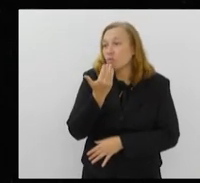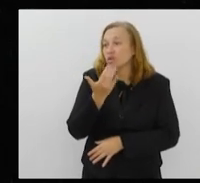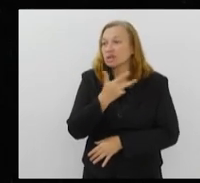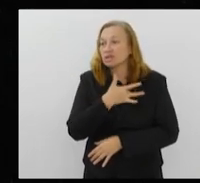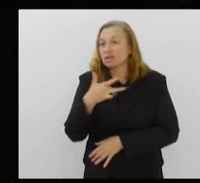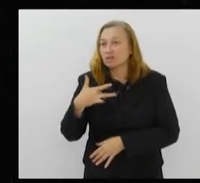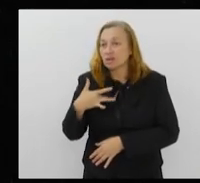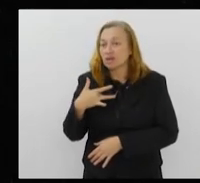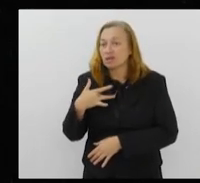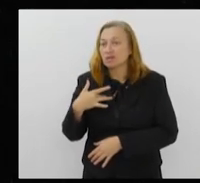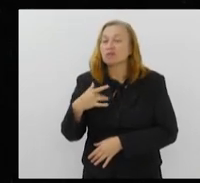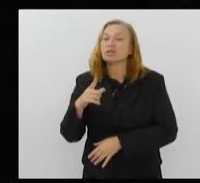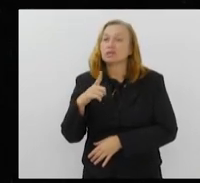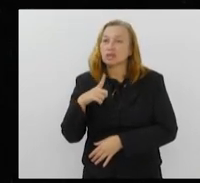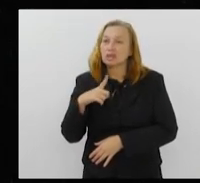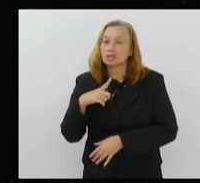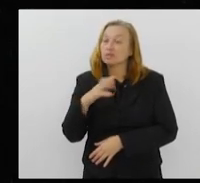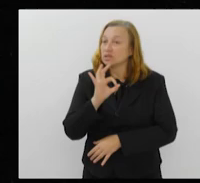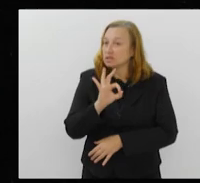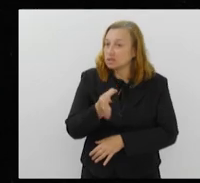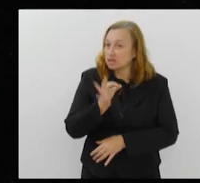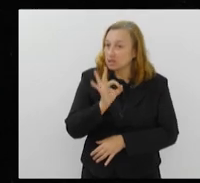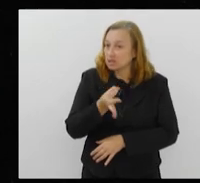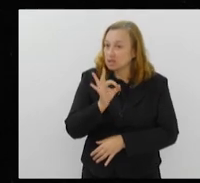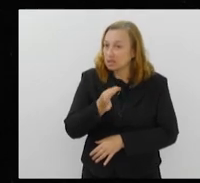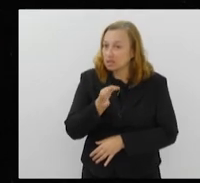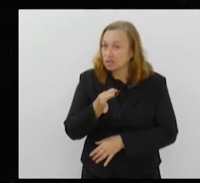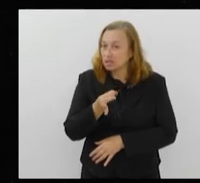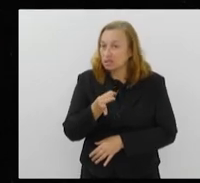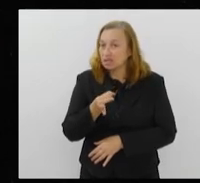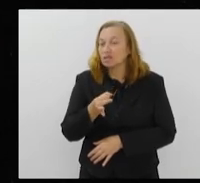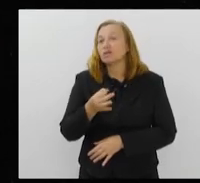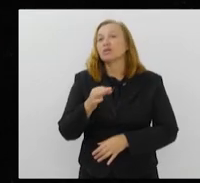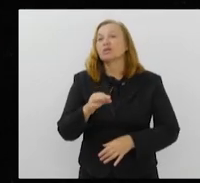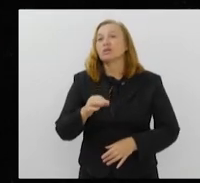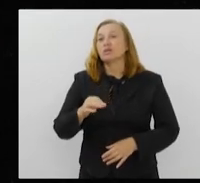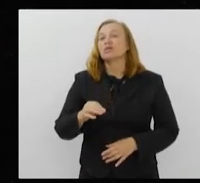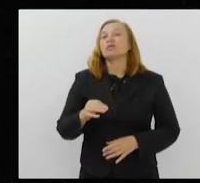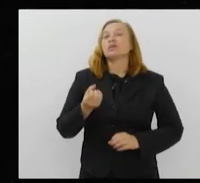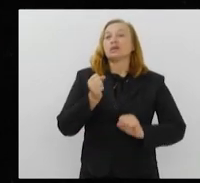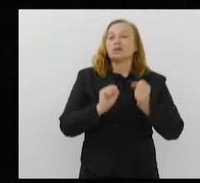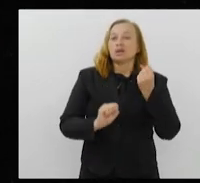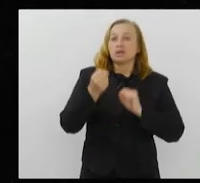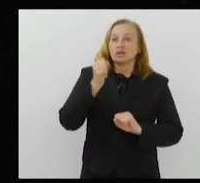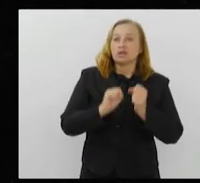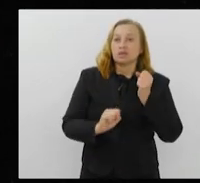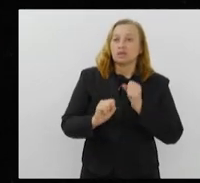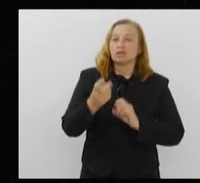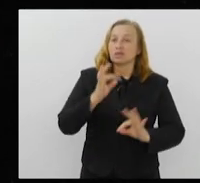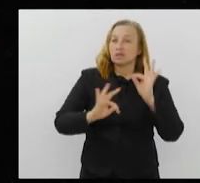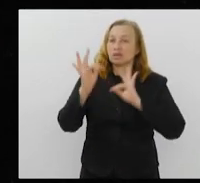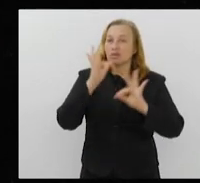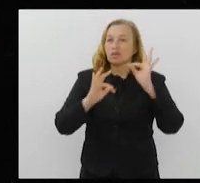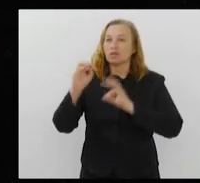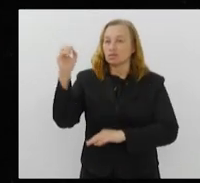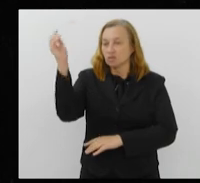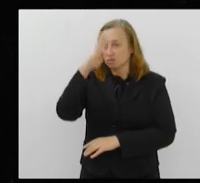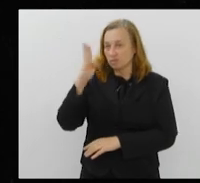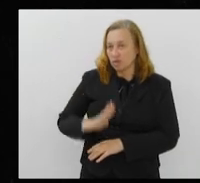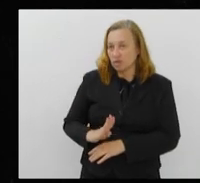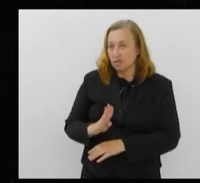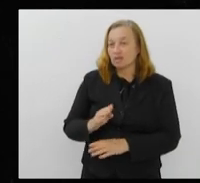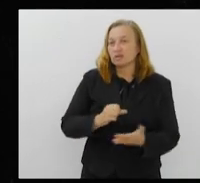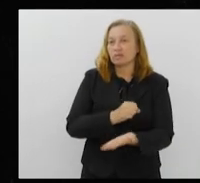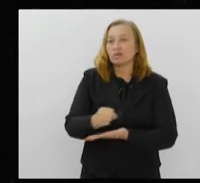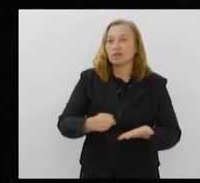saudável, para que nós tenhamos, de fato, uma matriz de produção tecnológica no Brasil que seja